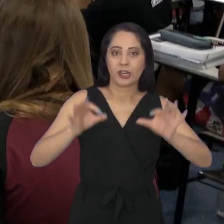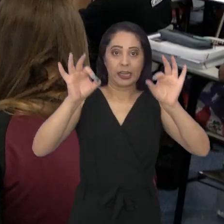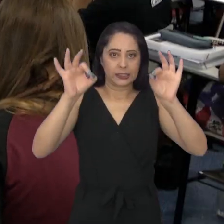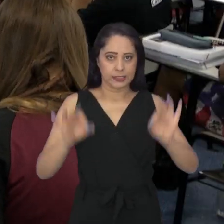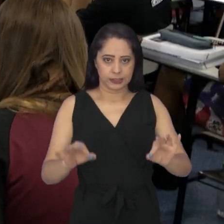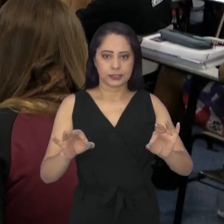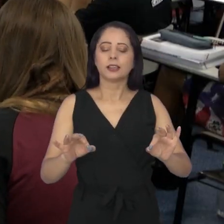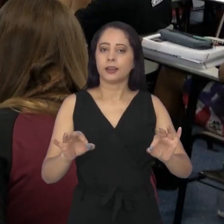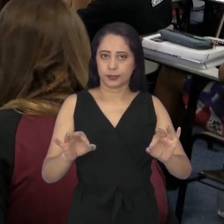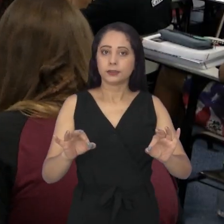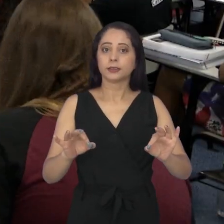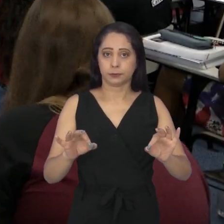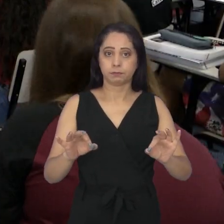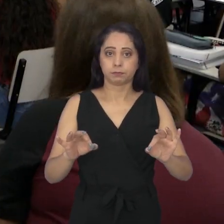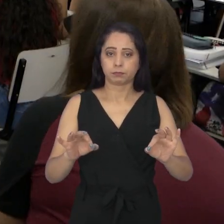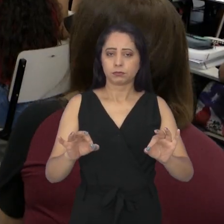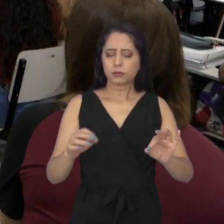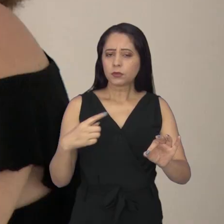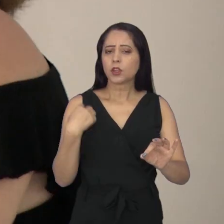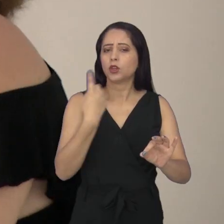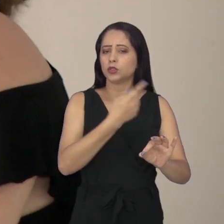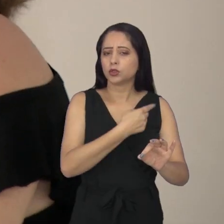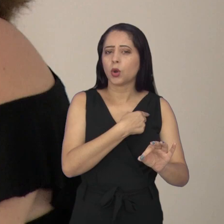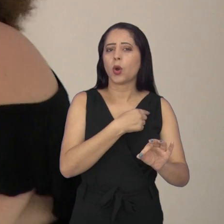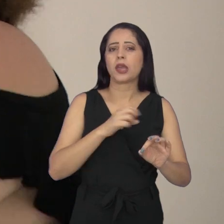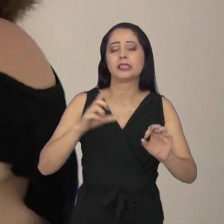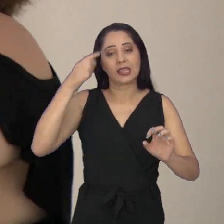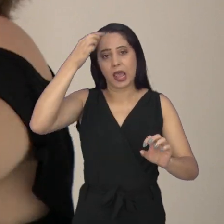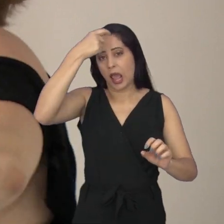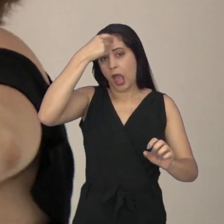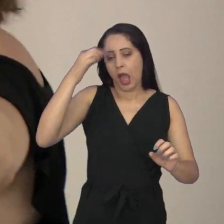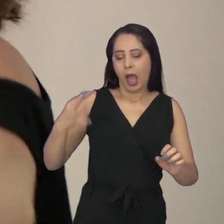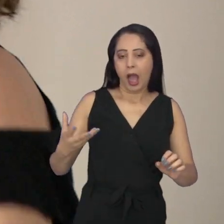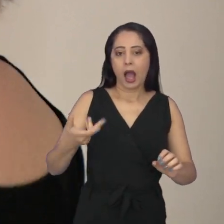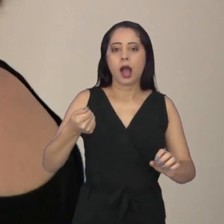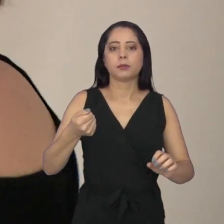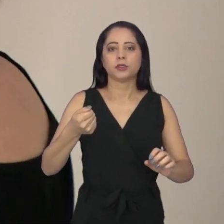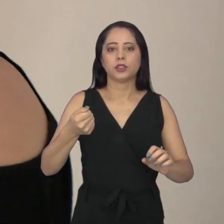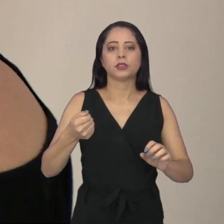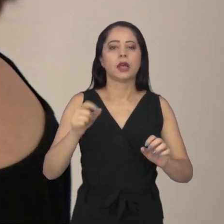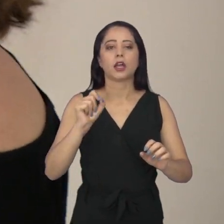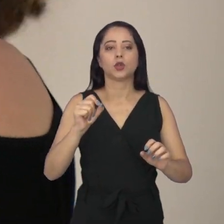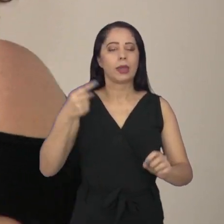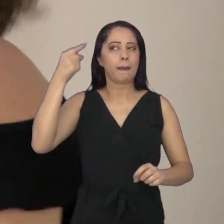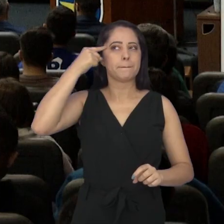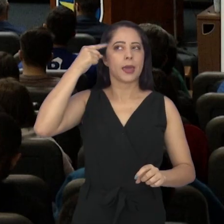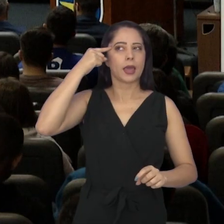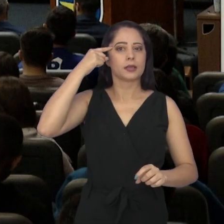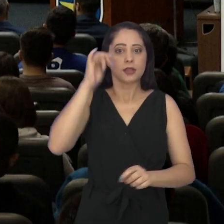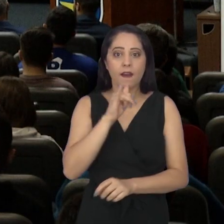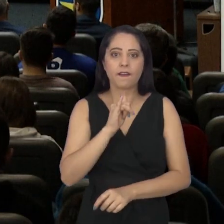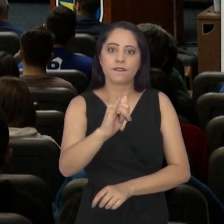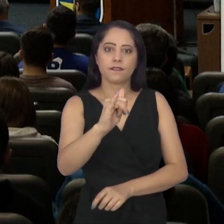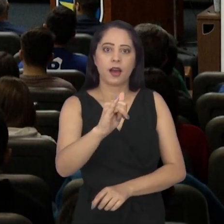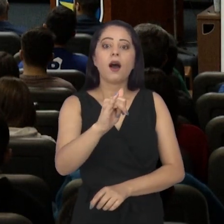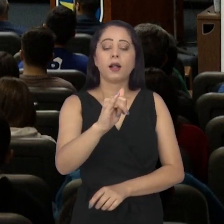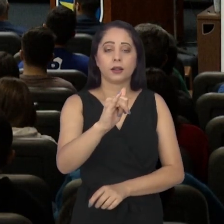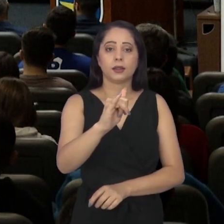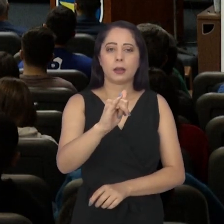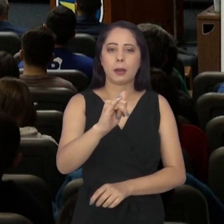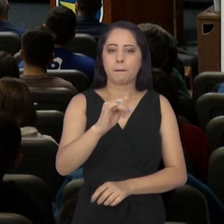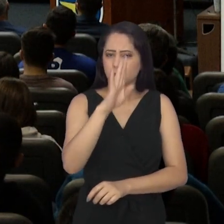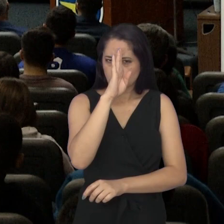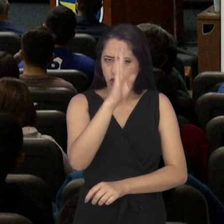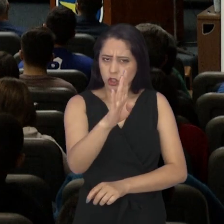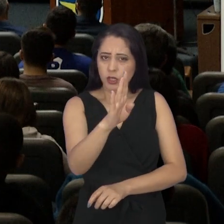é uma competência que adquirimos quando temos a habilidade de dizer exatamente o que queremos, expressar de maneira